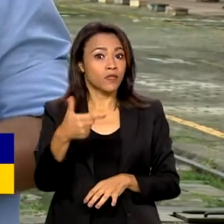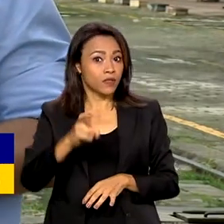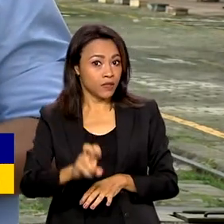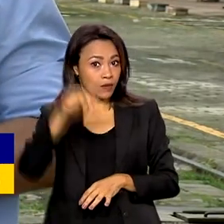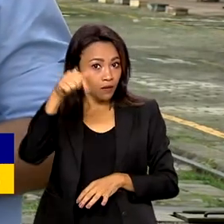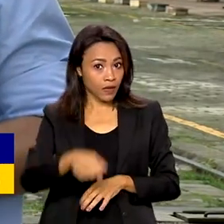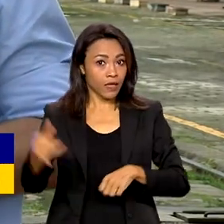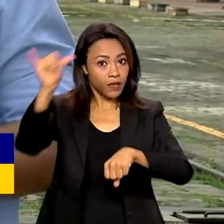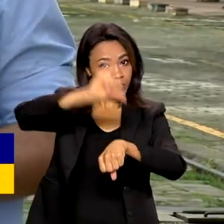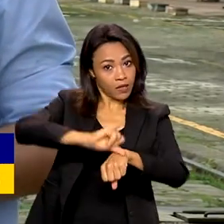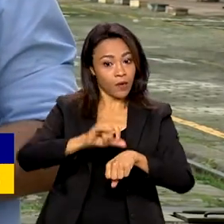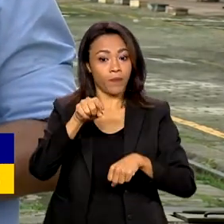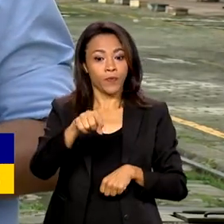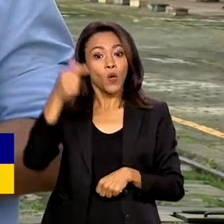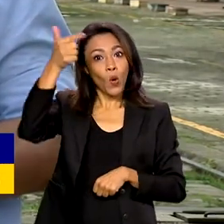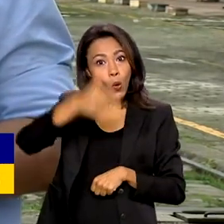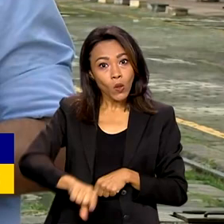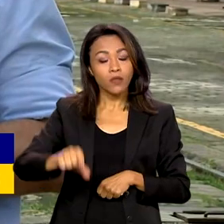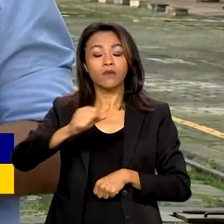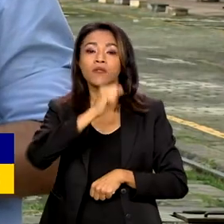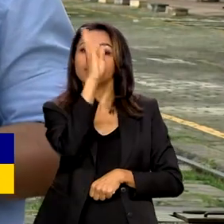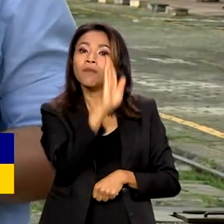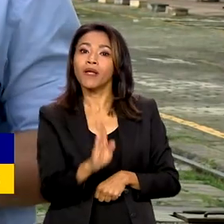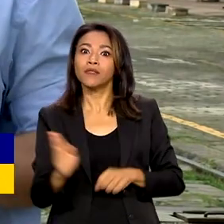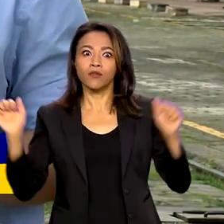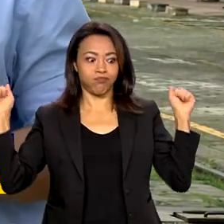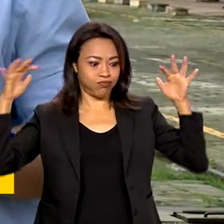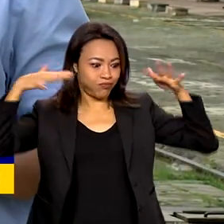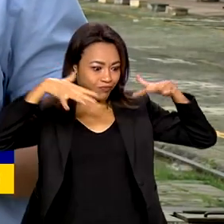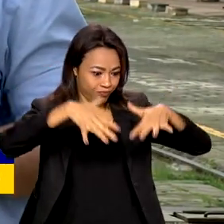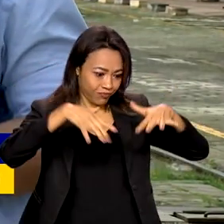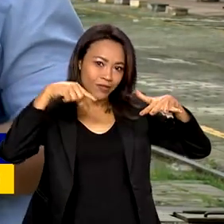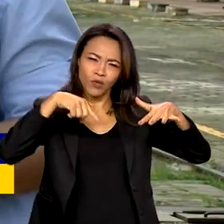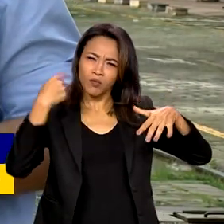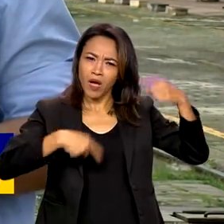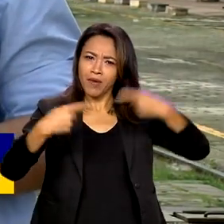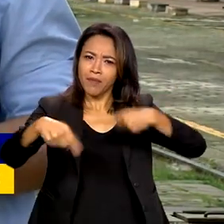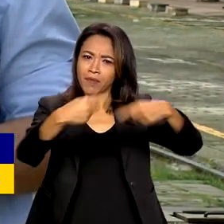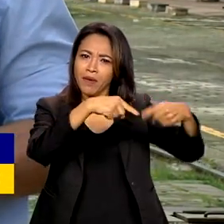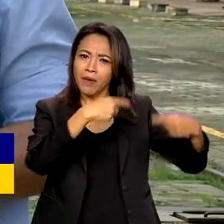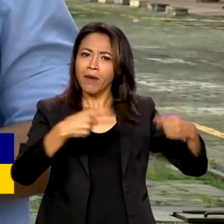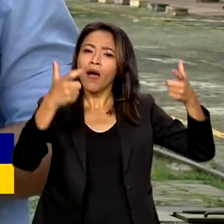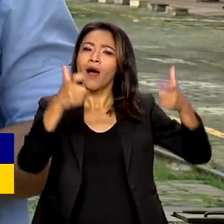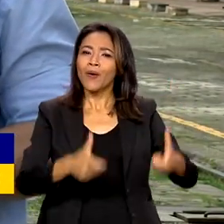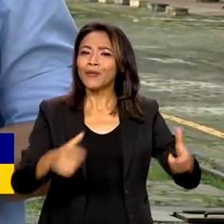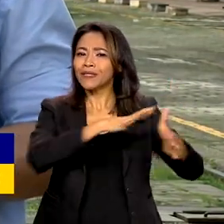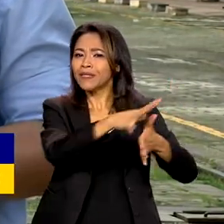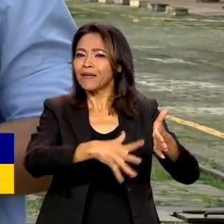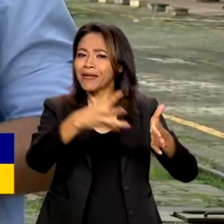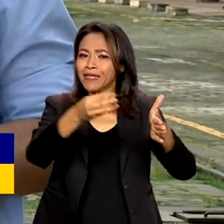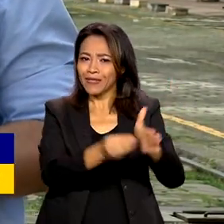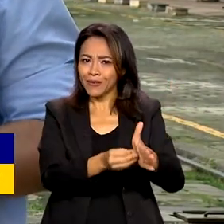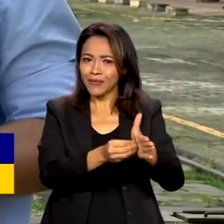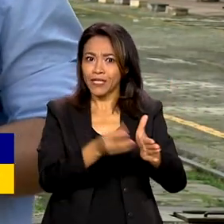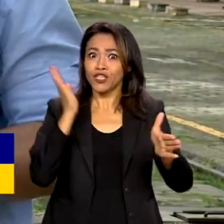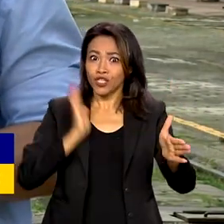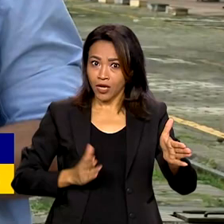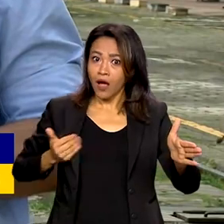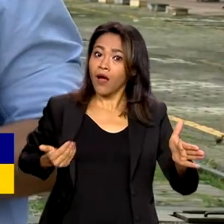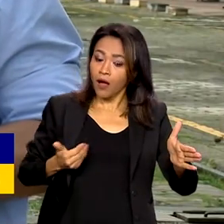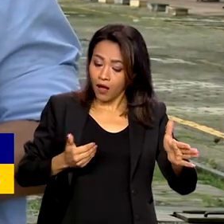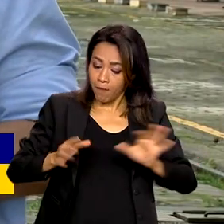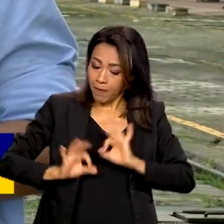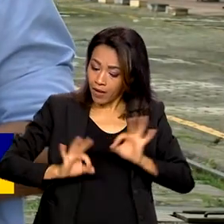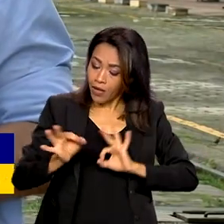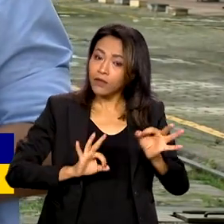conferência coloca o Brasil novamente no centro do debate ambiental direto da Amazônia. E os preparativos começam desde já. Neste